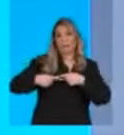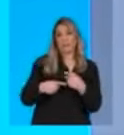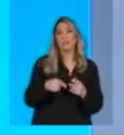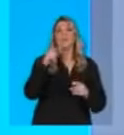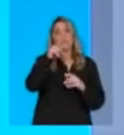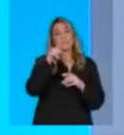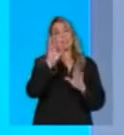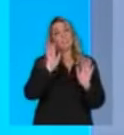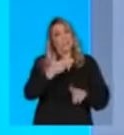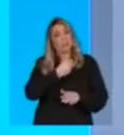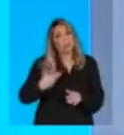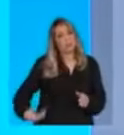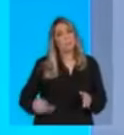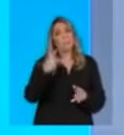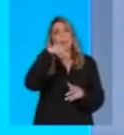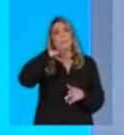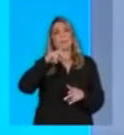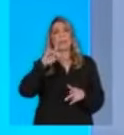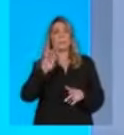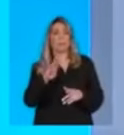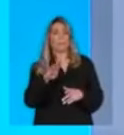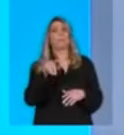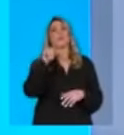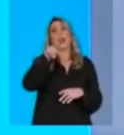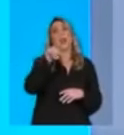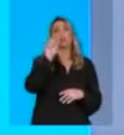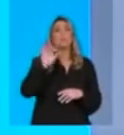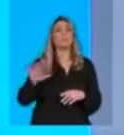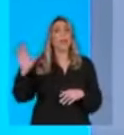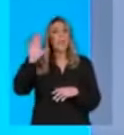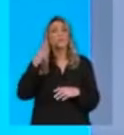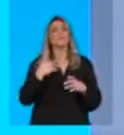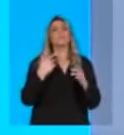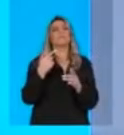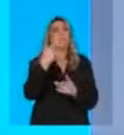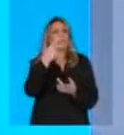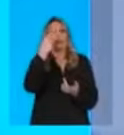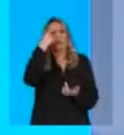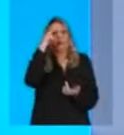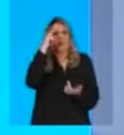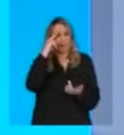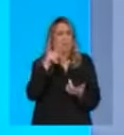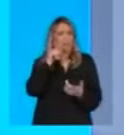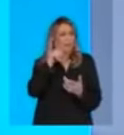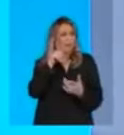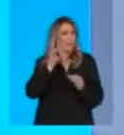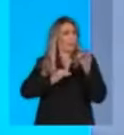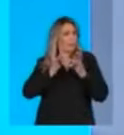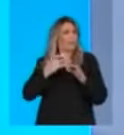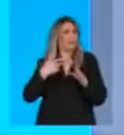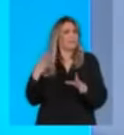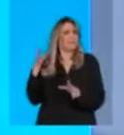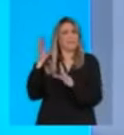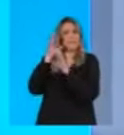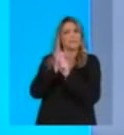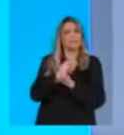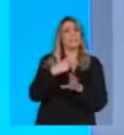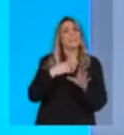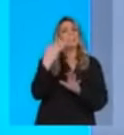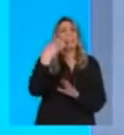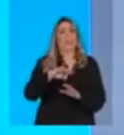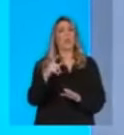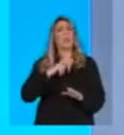PMDB do estado do mun município e não tenha dúvida que o Tribunal de Contas tá correto tem sim uma formação de